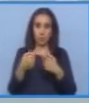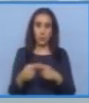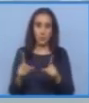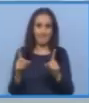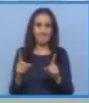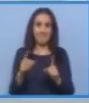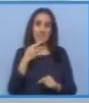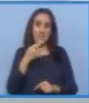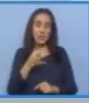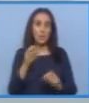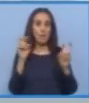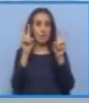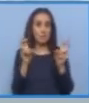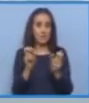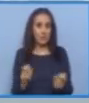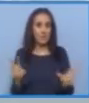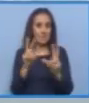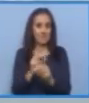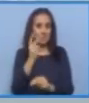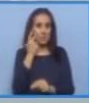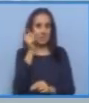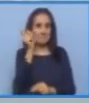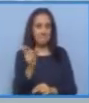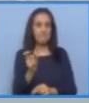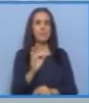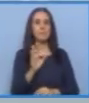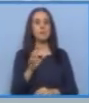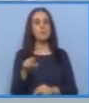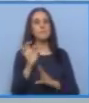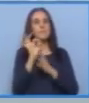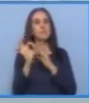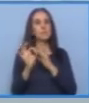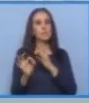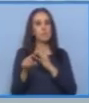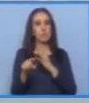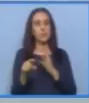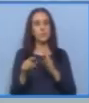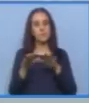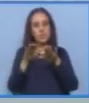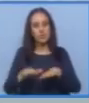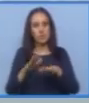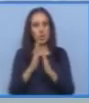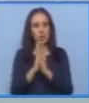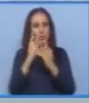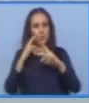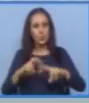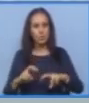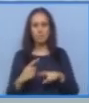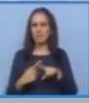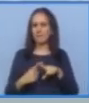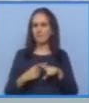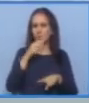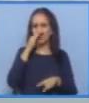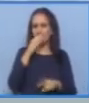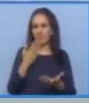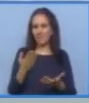ou pelo menos do novo capítulo da sua vida. Mas este aspecto do estudo do Islão suscitou-me alguma curiosidade.